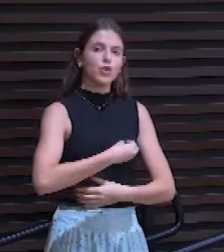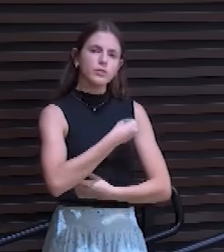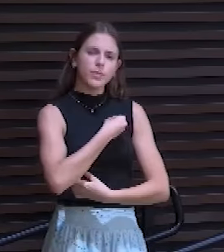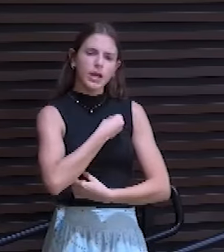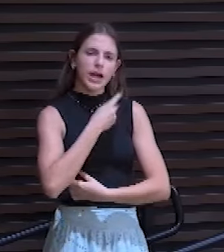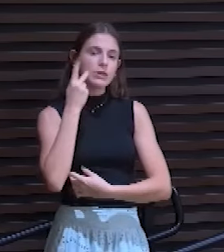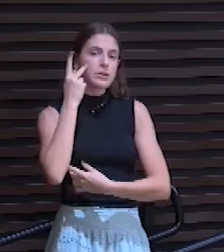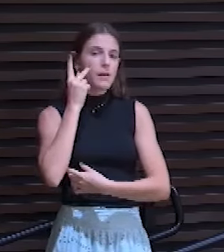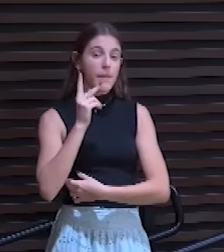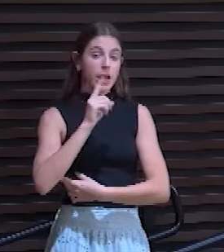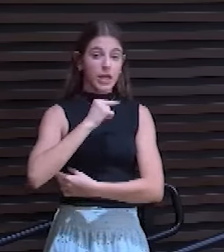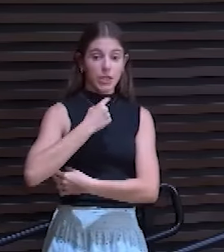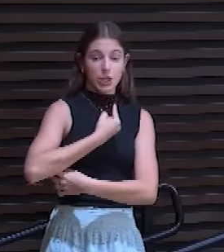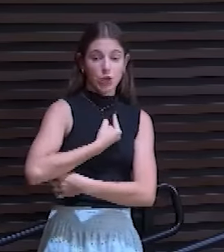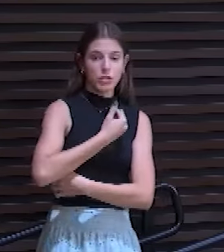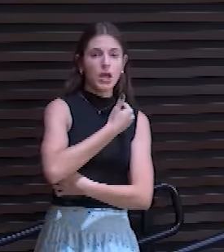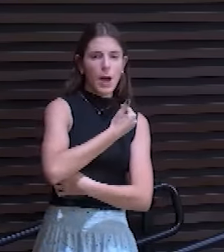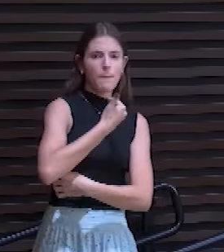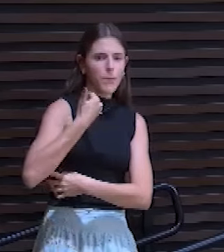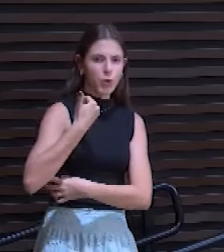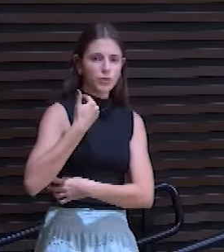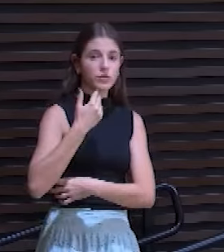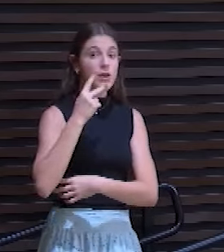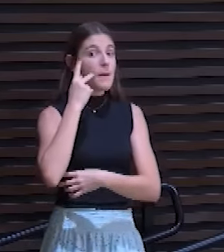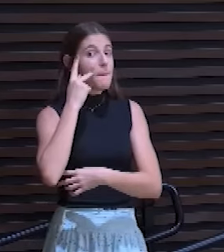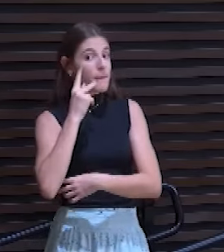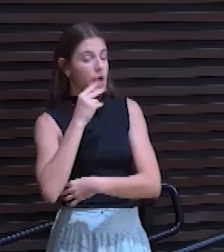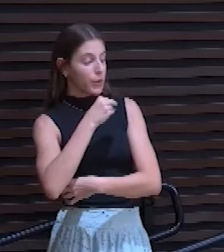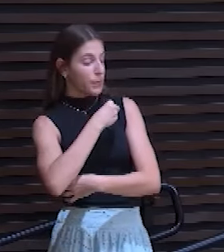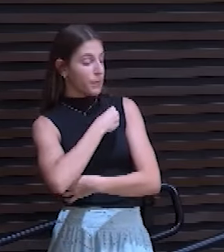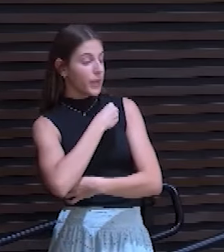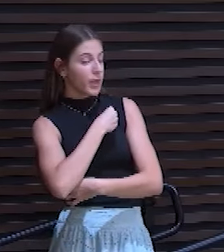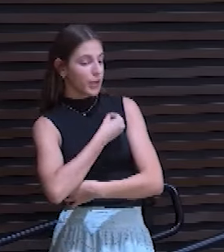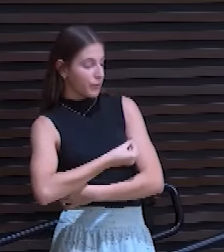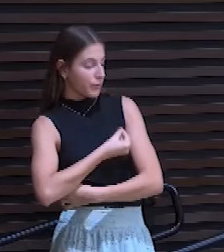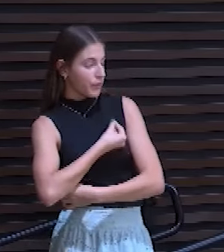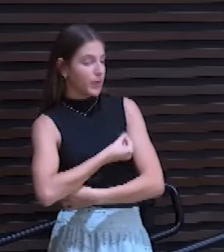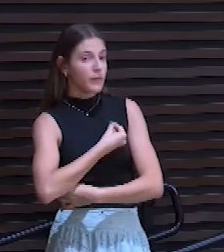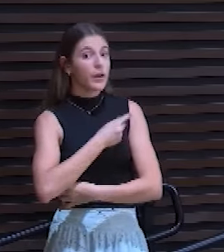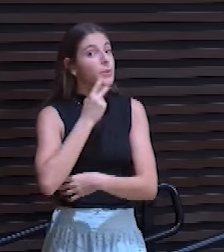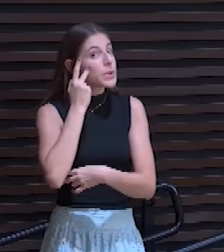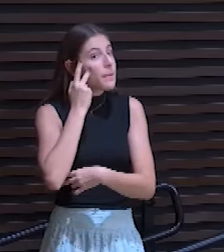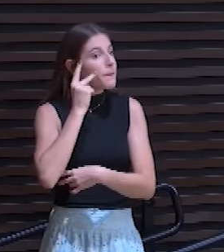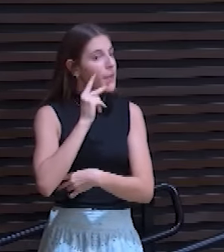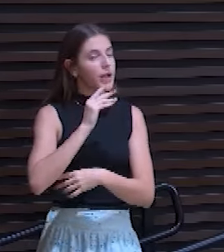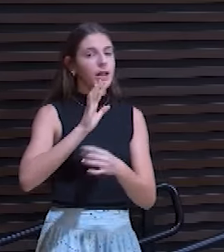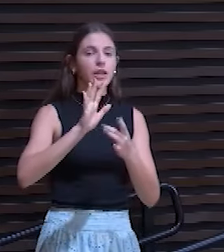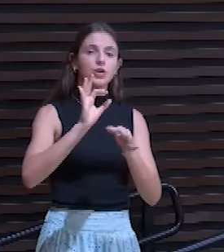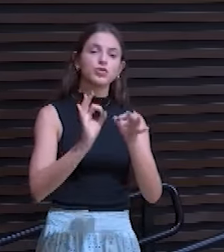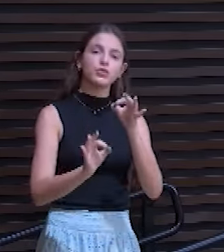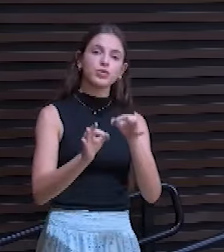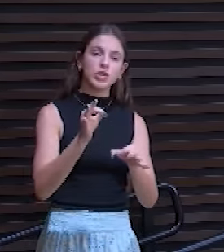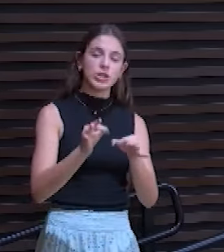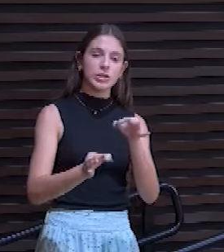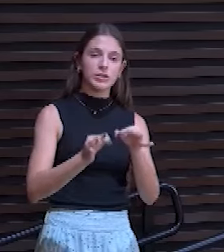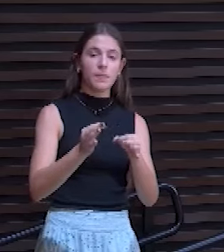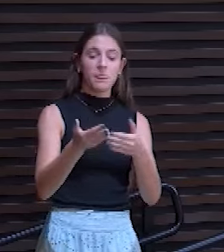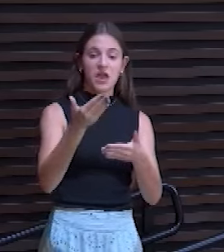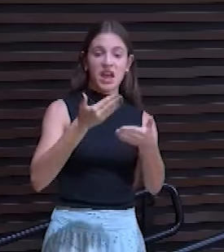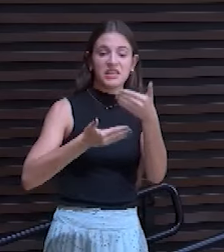quê? Para que nós, mortos para os pecados, vivamos para a justiça. Por suas chagas, ou por